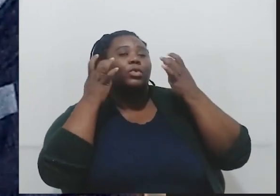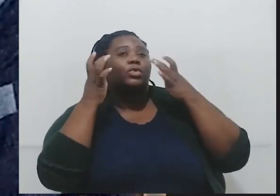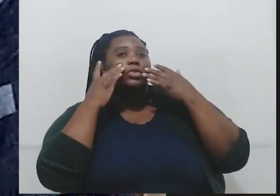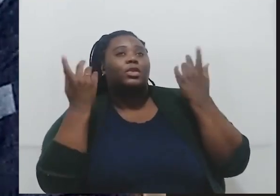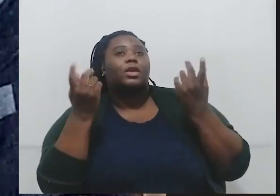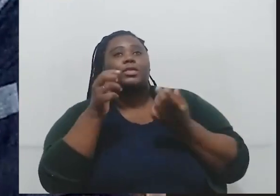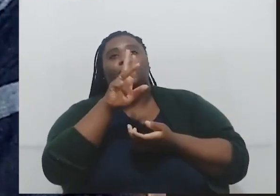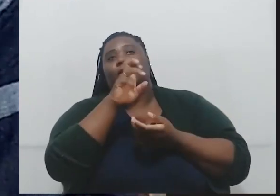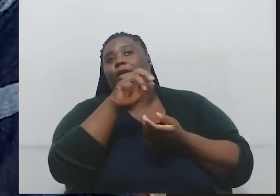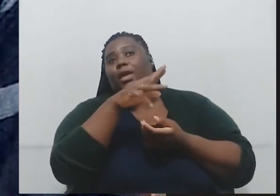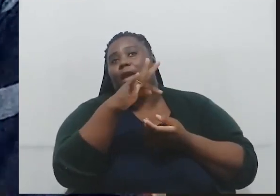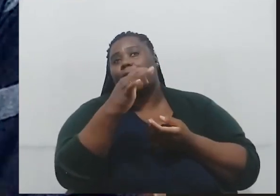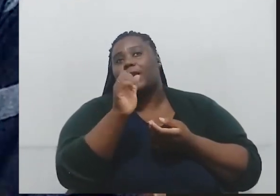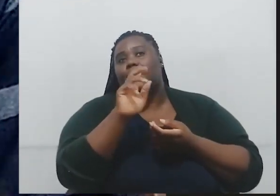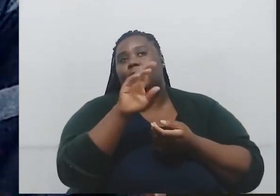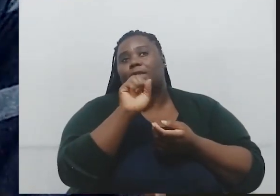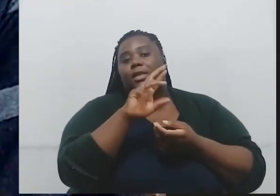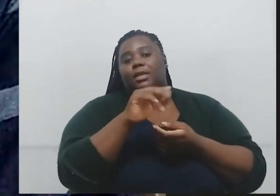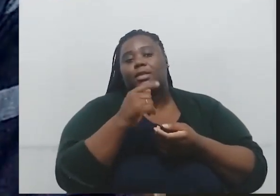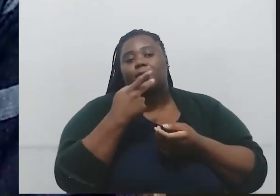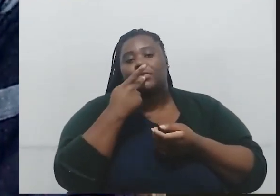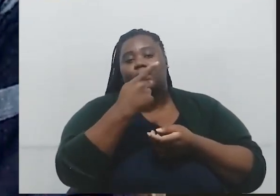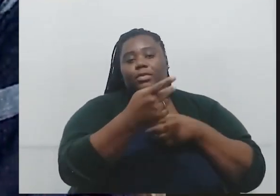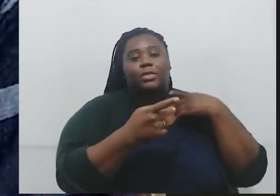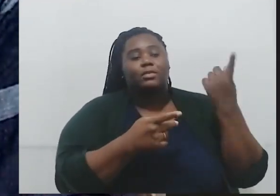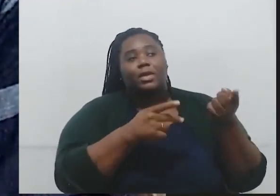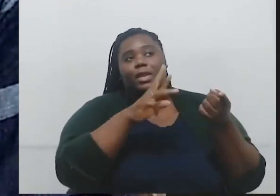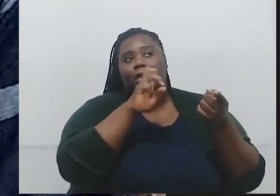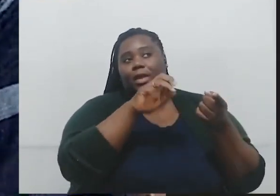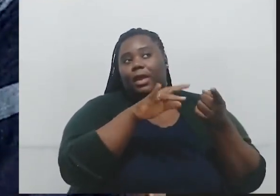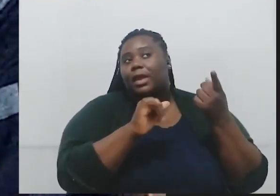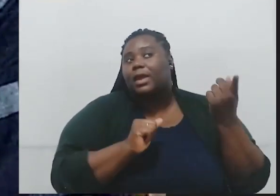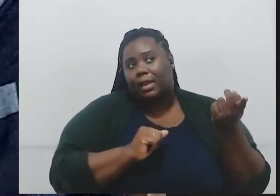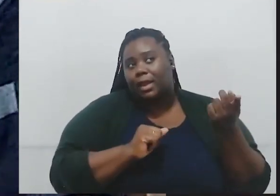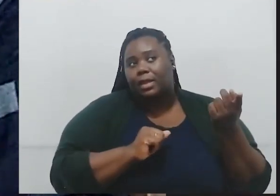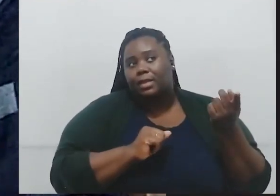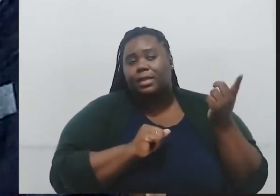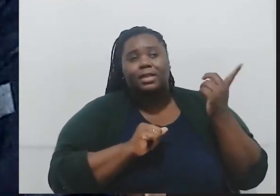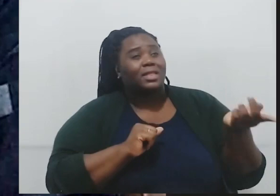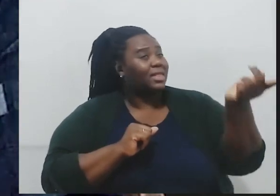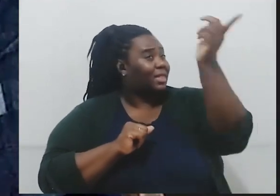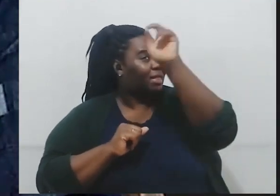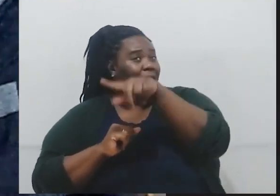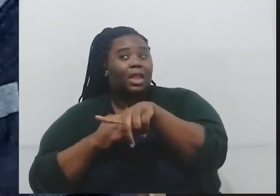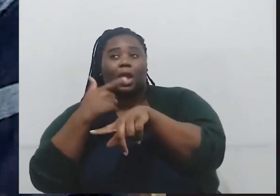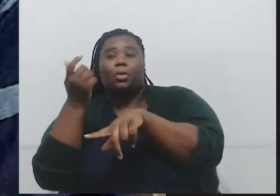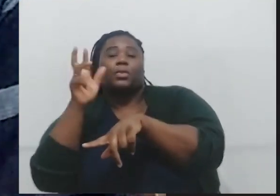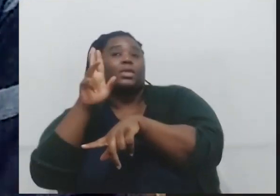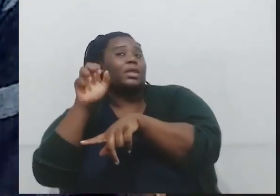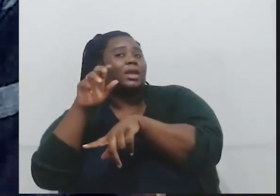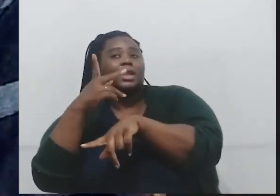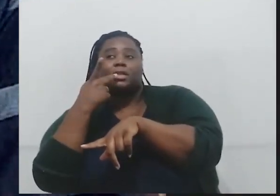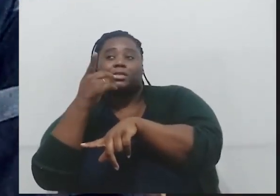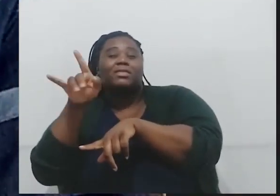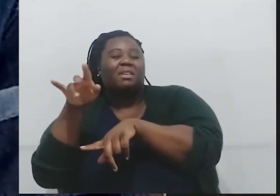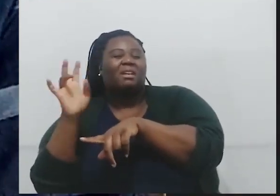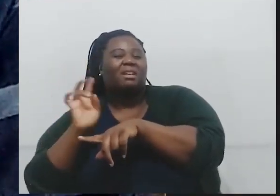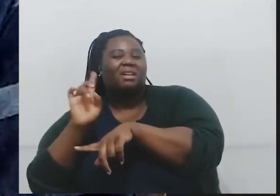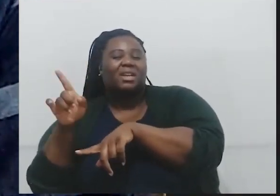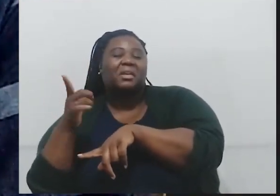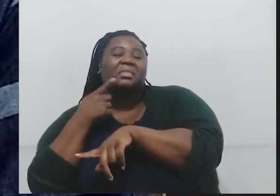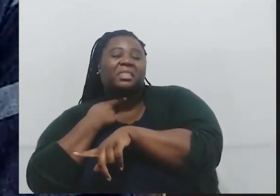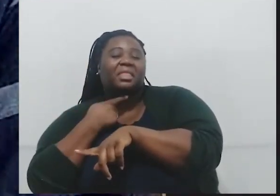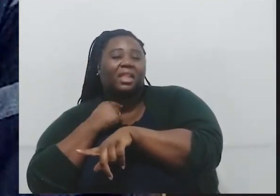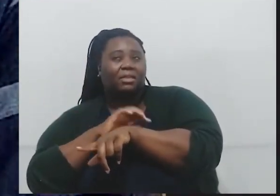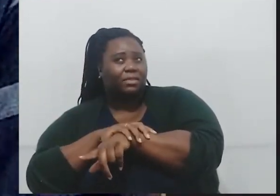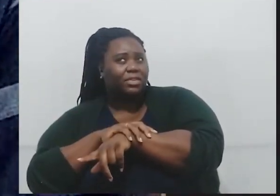peça da Renata Sorrah. Agora, quando falando da outra Renata, que é a Carvalho, a gente vai assistir a peça de uma atriz travesti, né? Então, esse quem